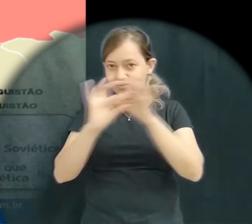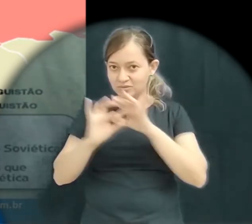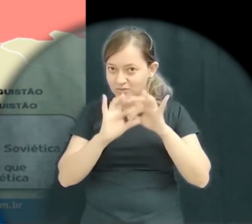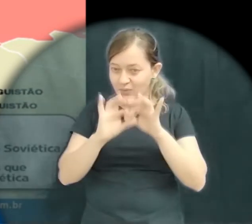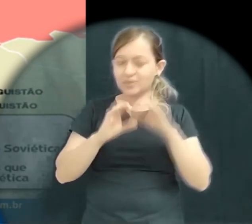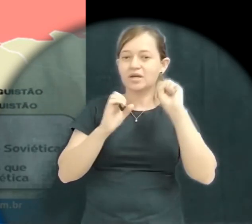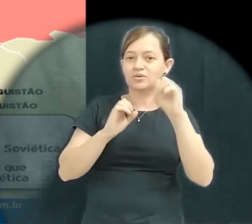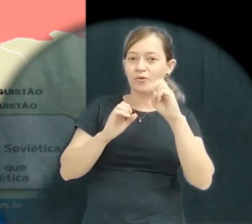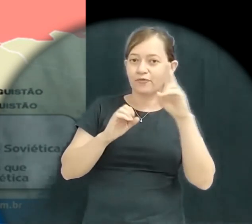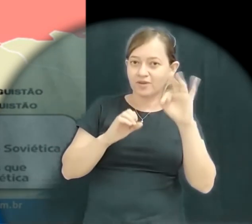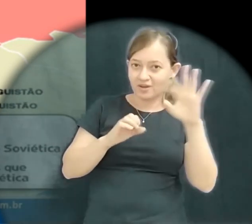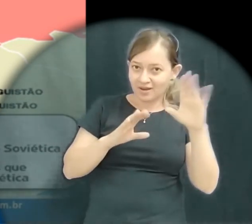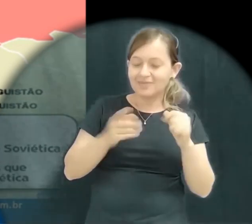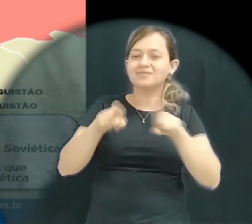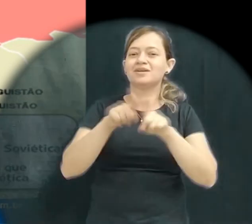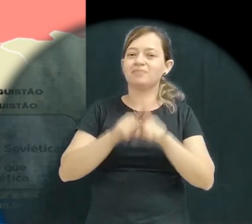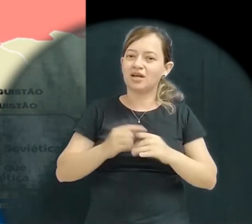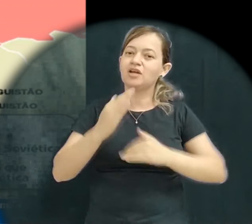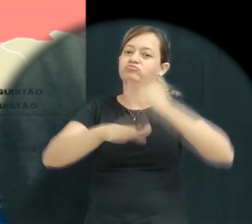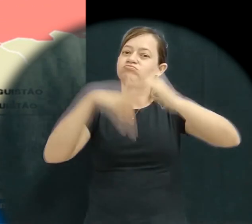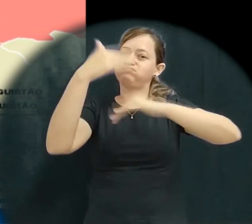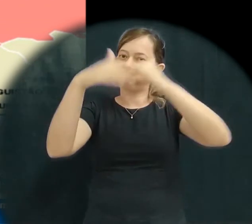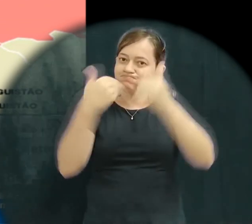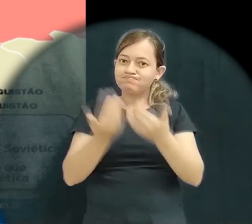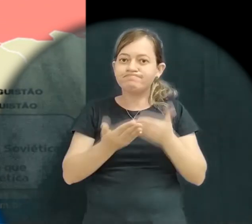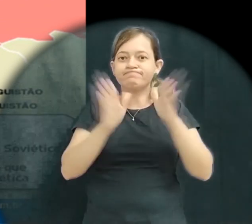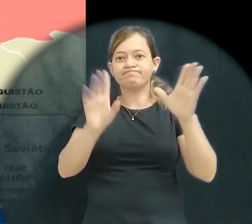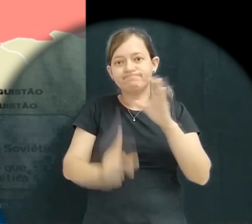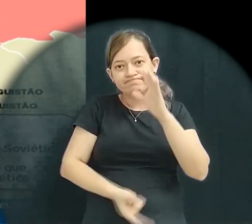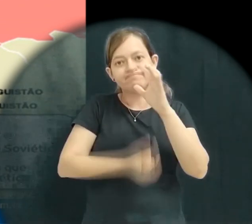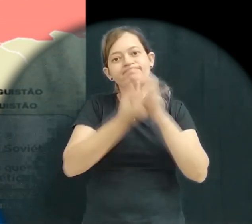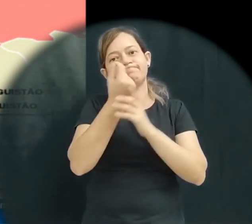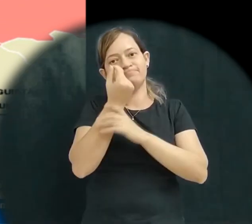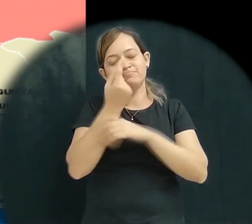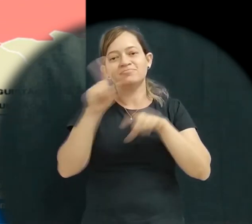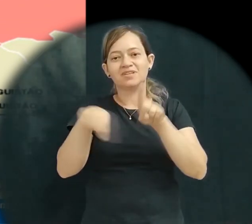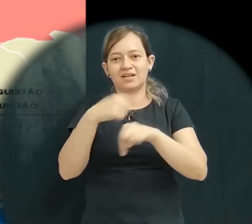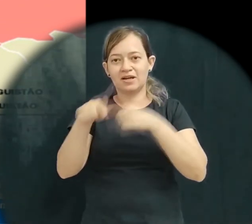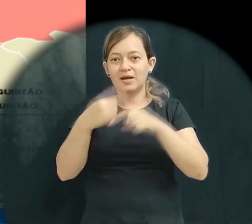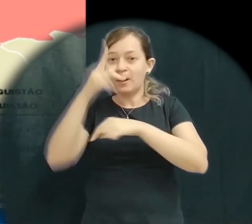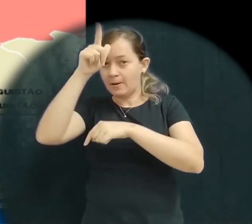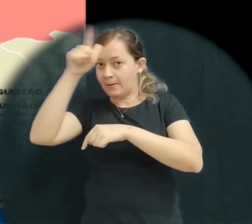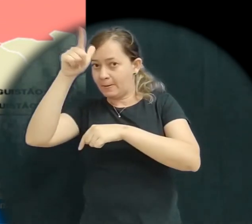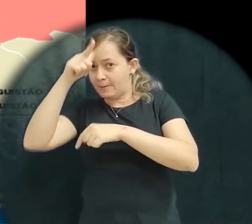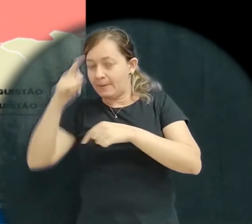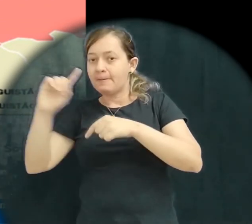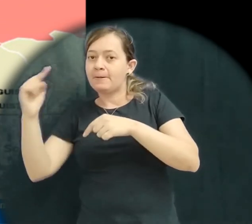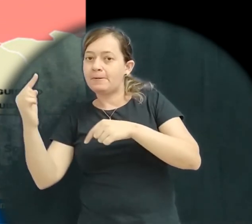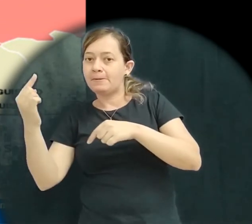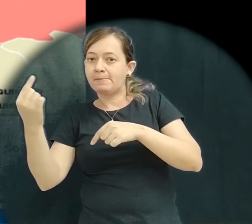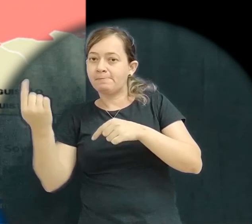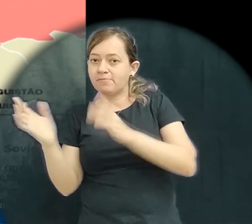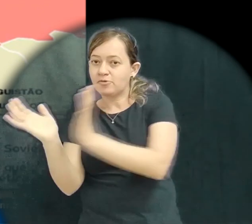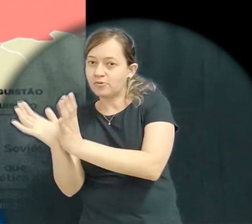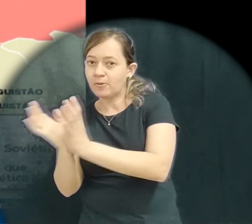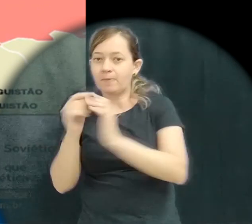da União Soviética, que também se reestruturaram e abriram a sua economia. A Alemanha Oriental deixou de existir e se reunificou com a Alemanha, tornando-se um